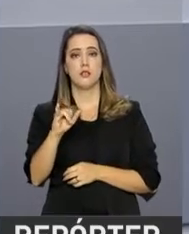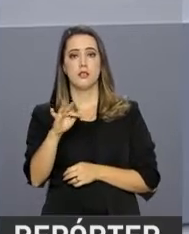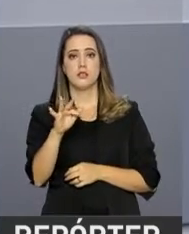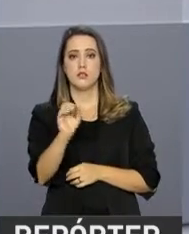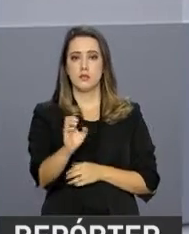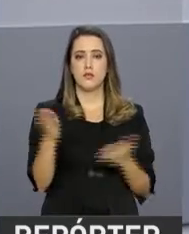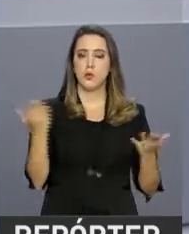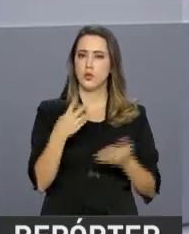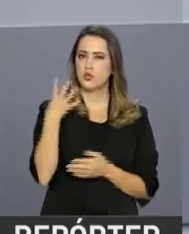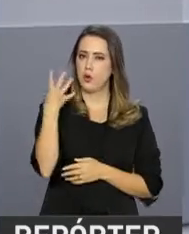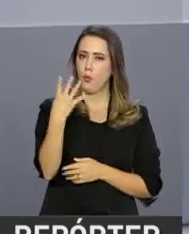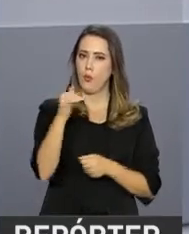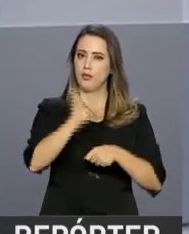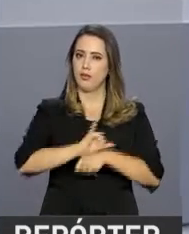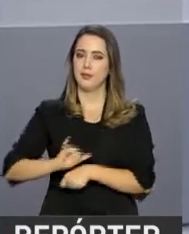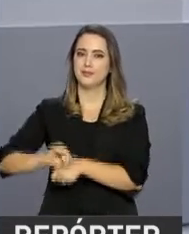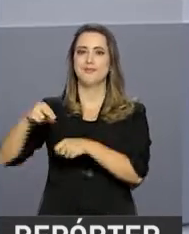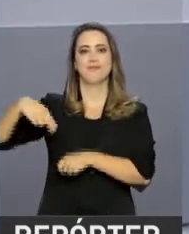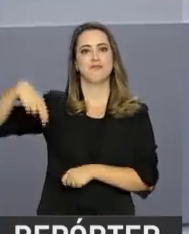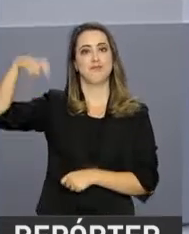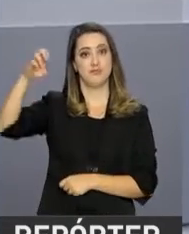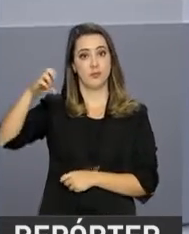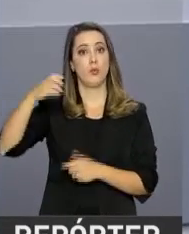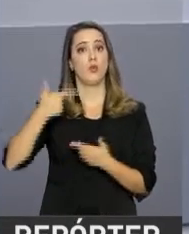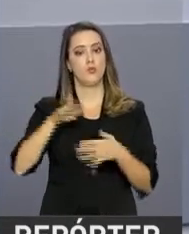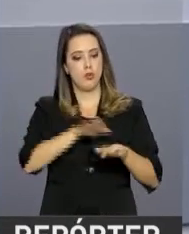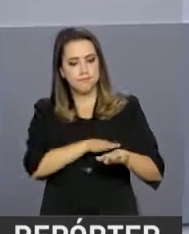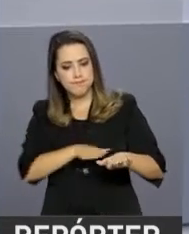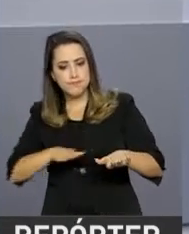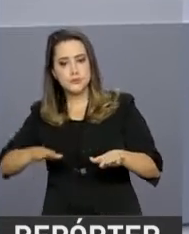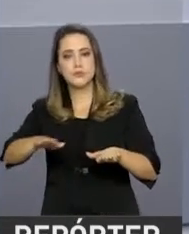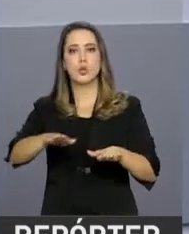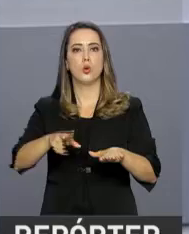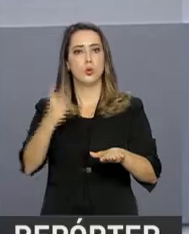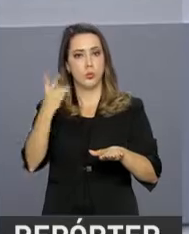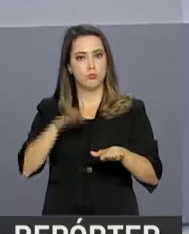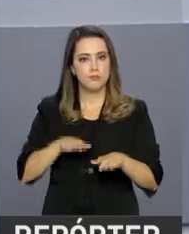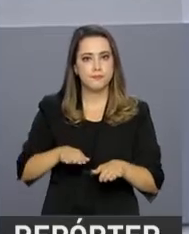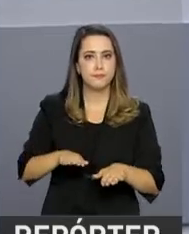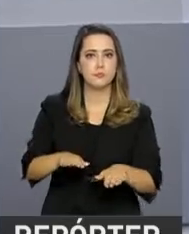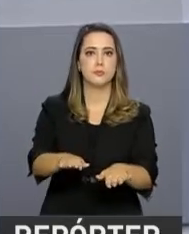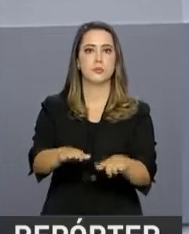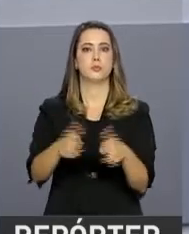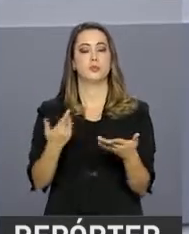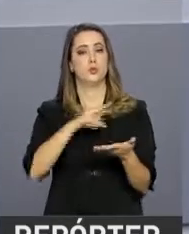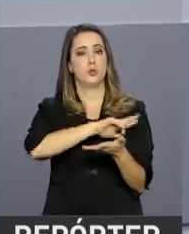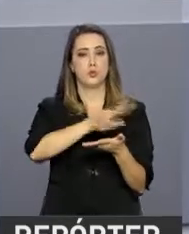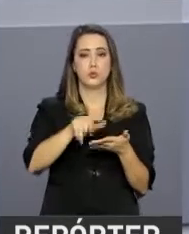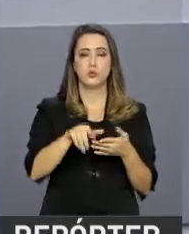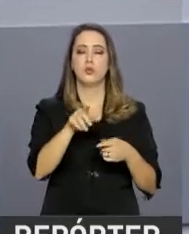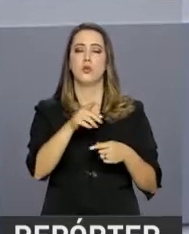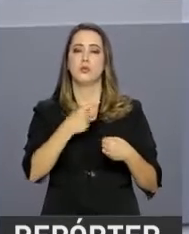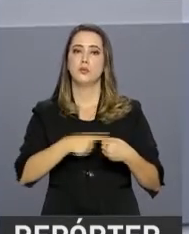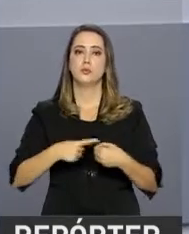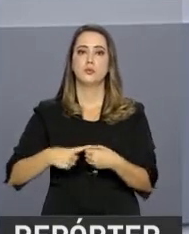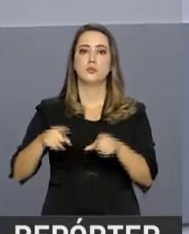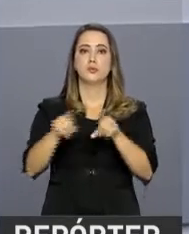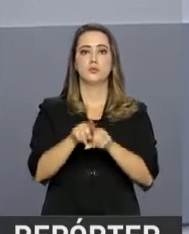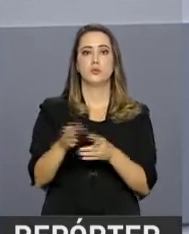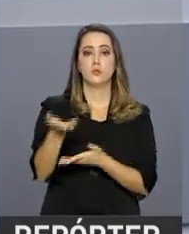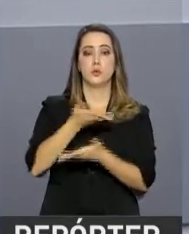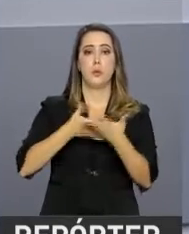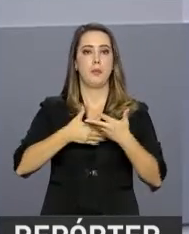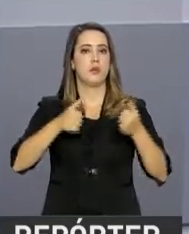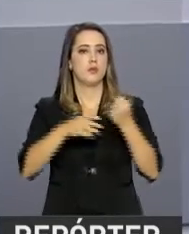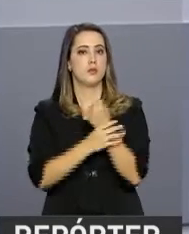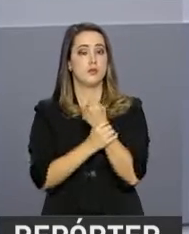quatro capitais no nordeste interligadas em via duplicada natal joão pessoa recife e maceió o empreendimento traz